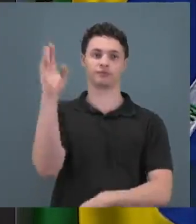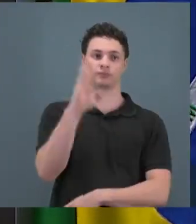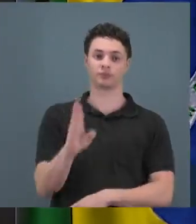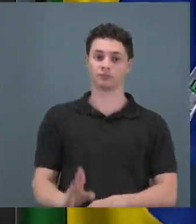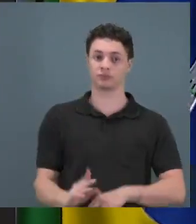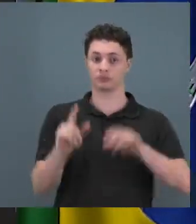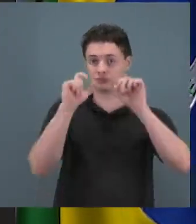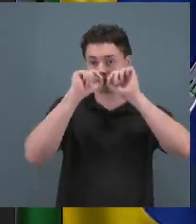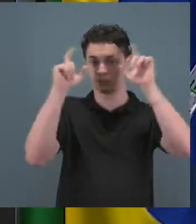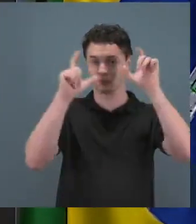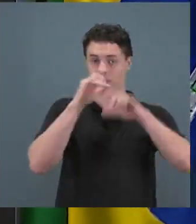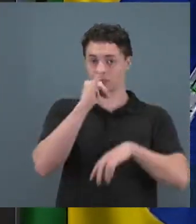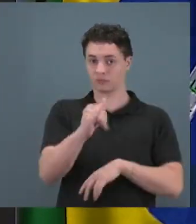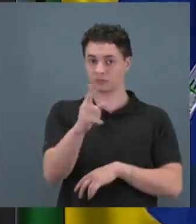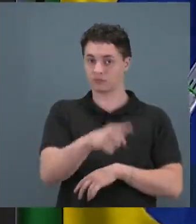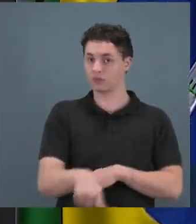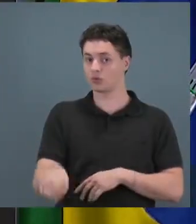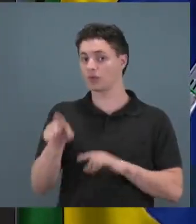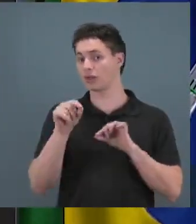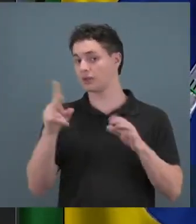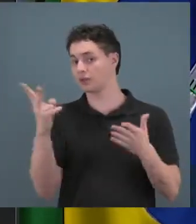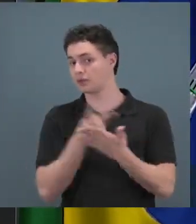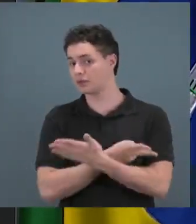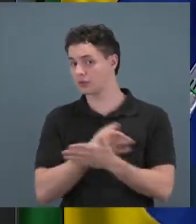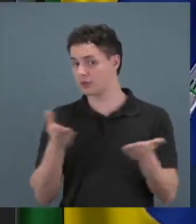alertar para a jogada do momento.